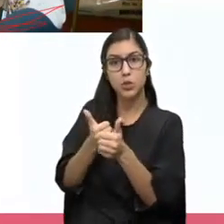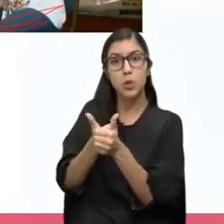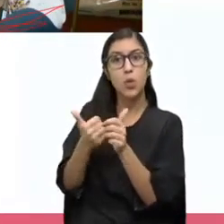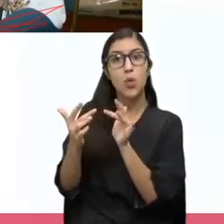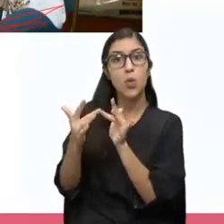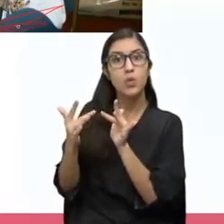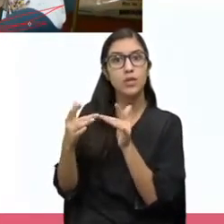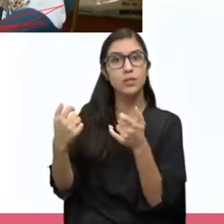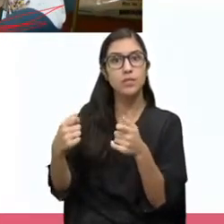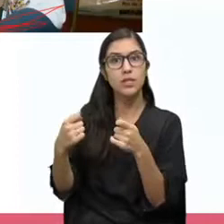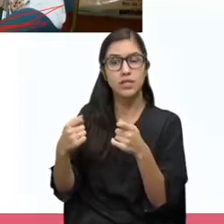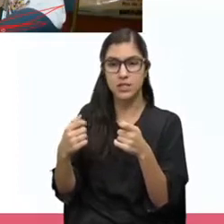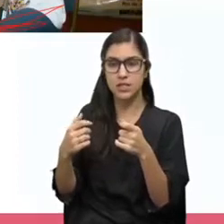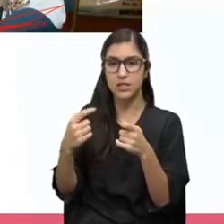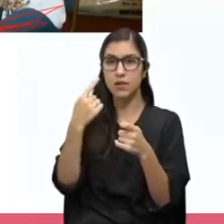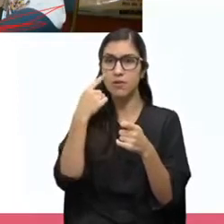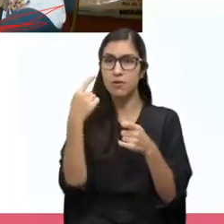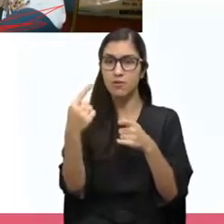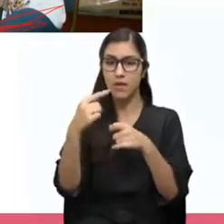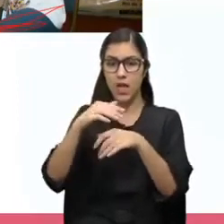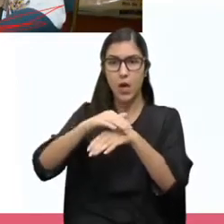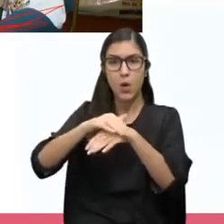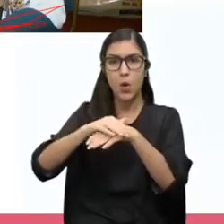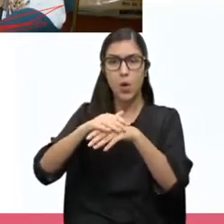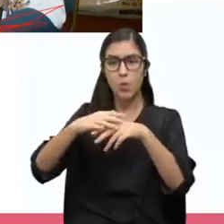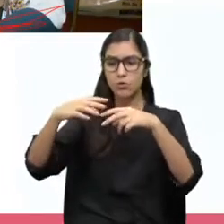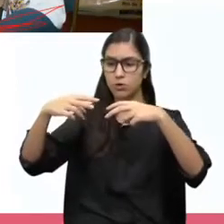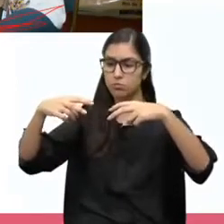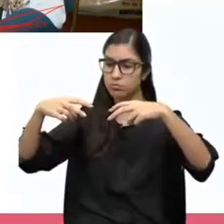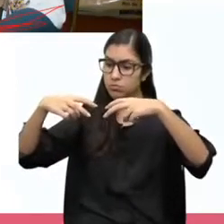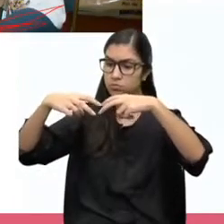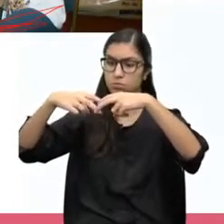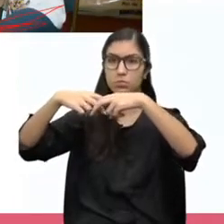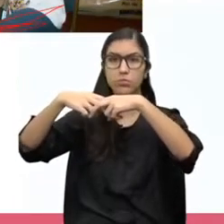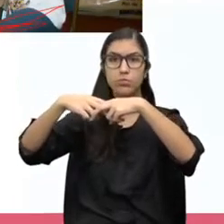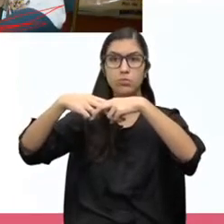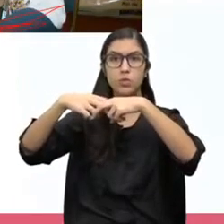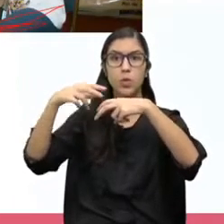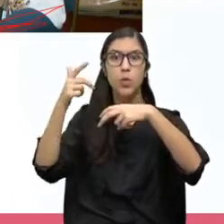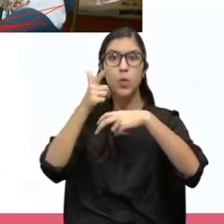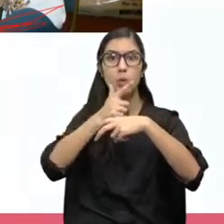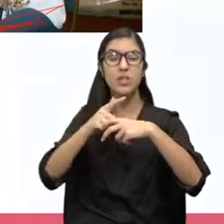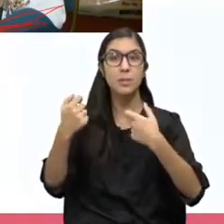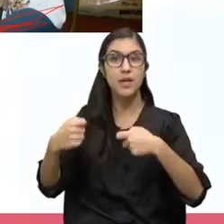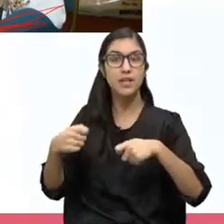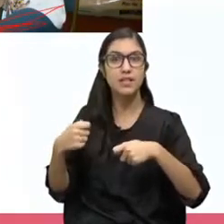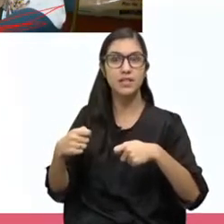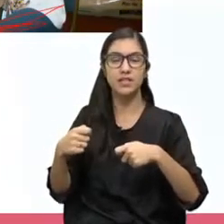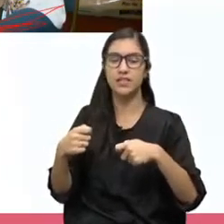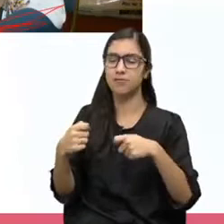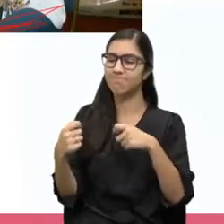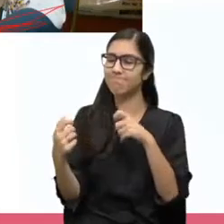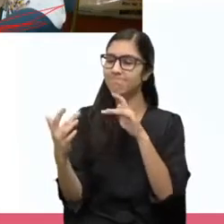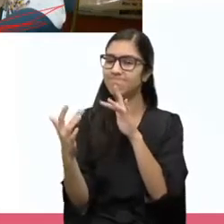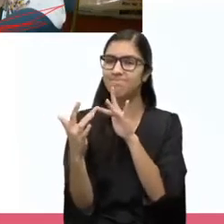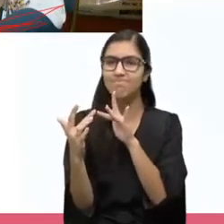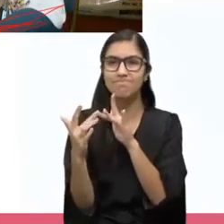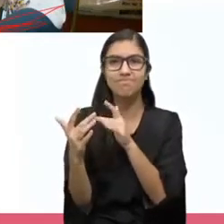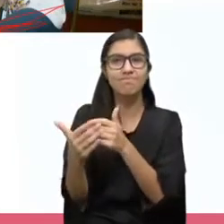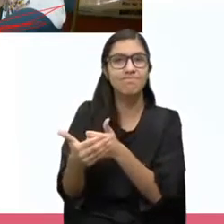surdo-cegueira, muitas vezes até coxa com coxa, sabe? É um momento de grande